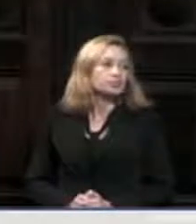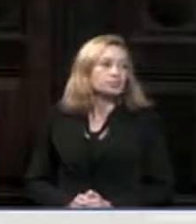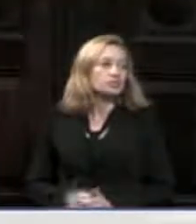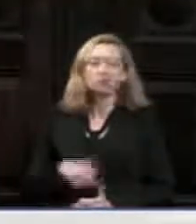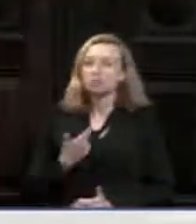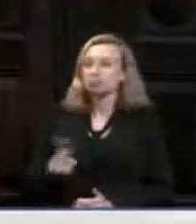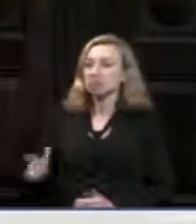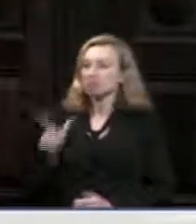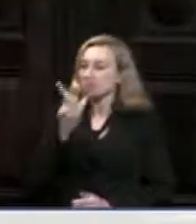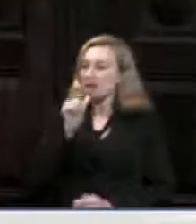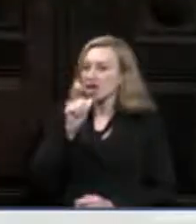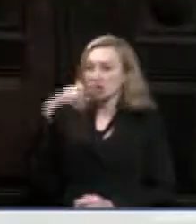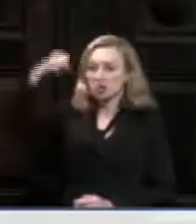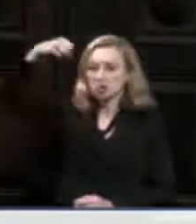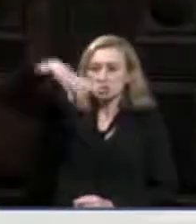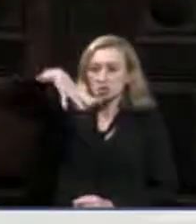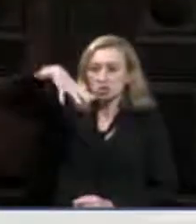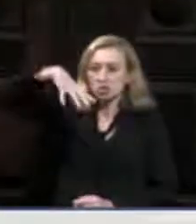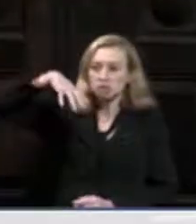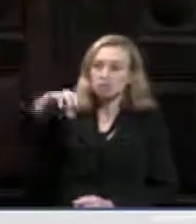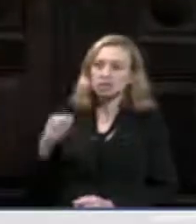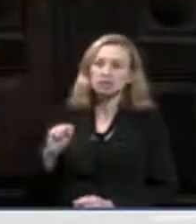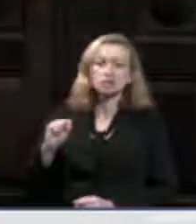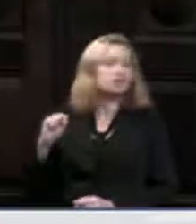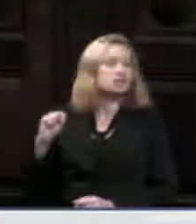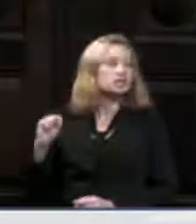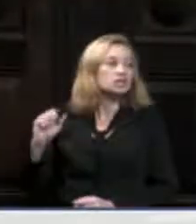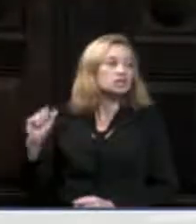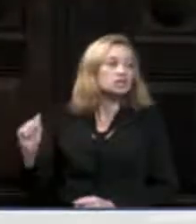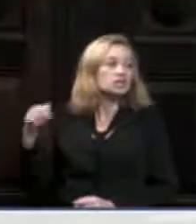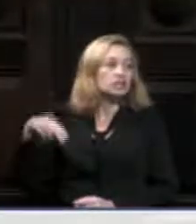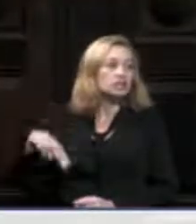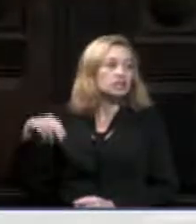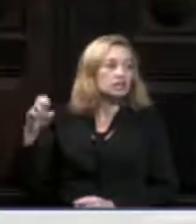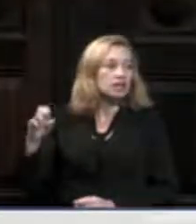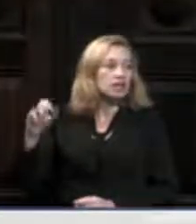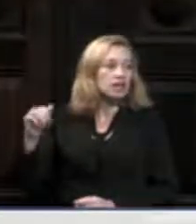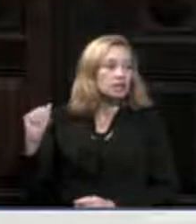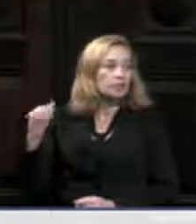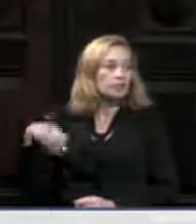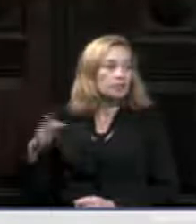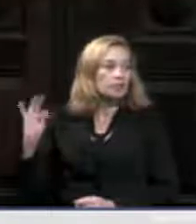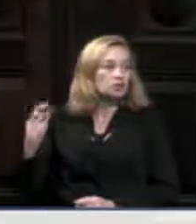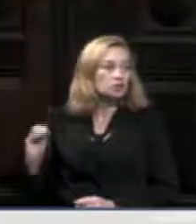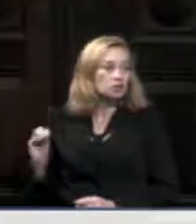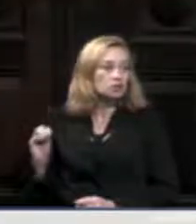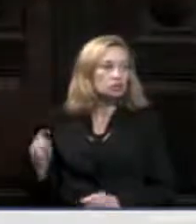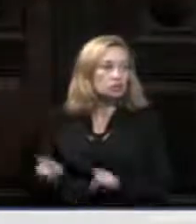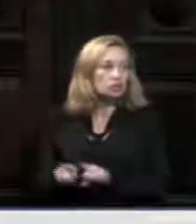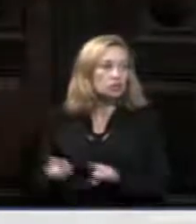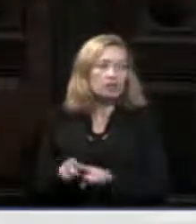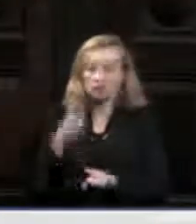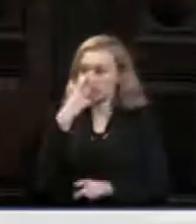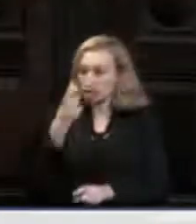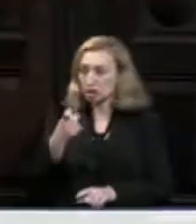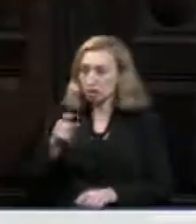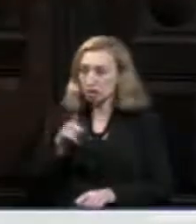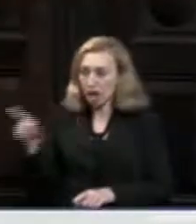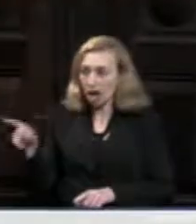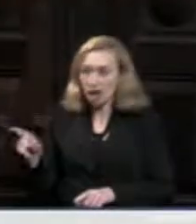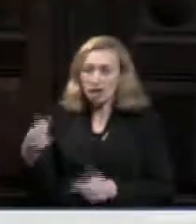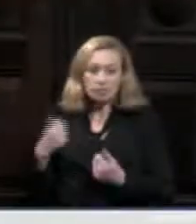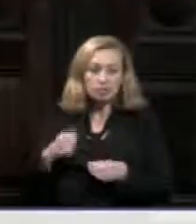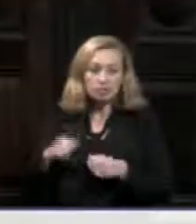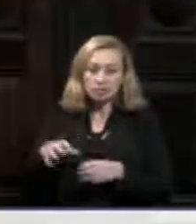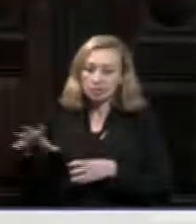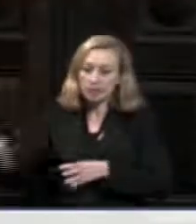ter energia, não ter saneamento básico, não ter serviços como coleta de lixo, ter que trazer cá à estrada o seu